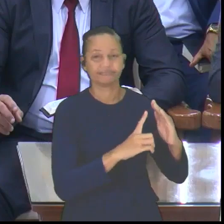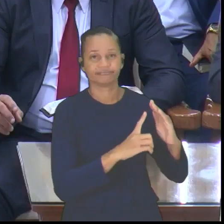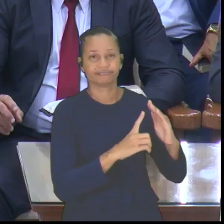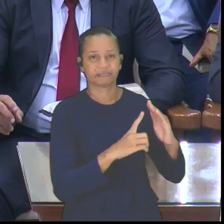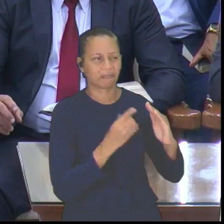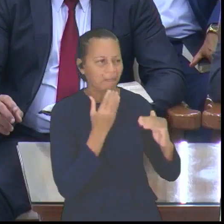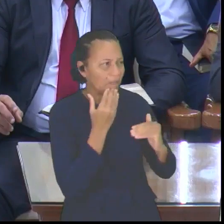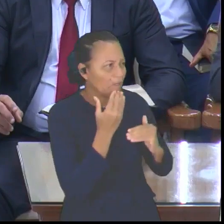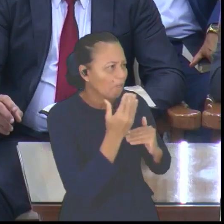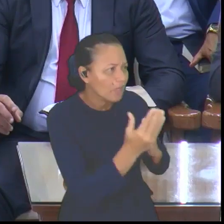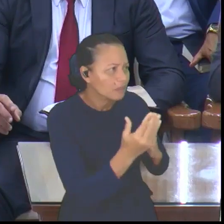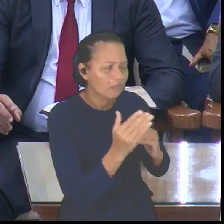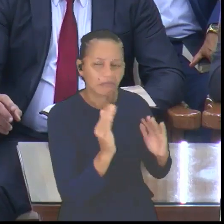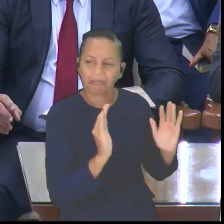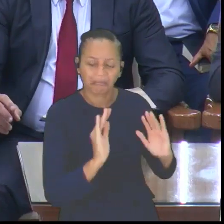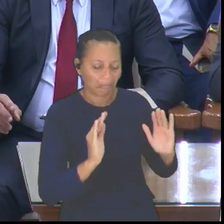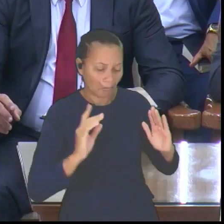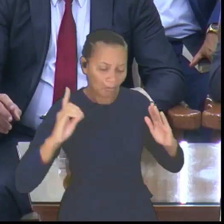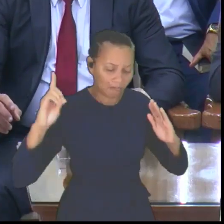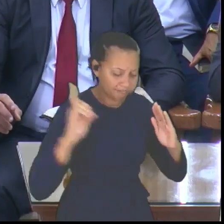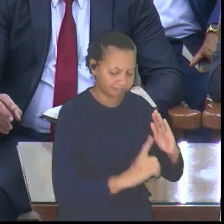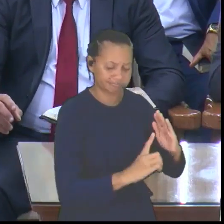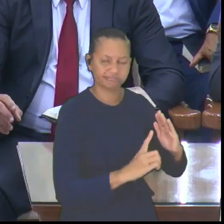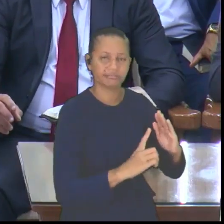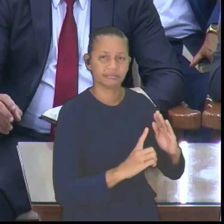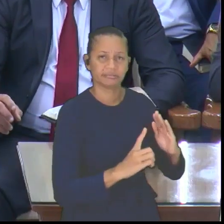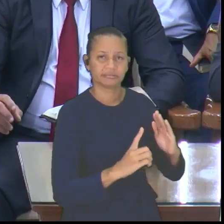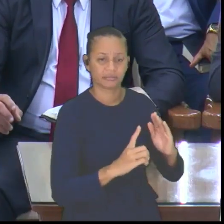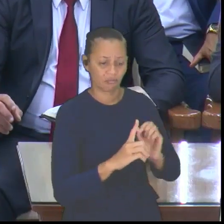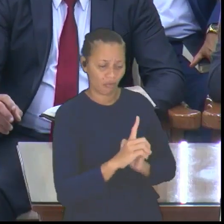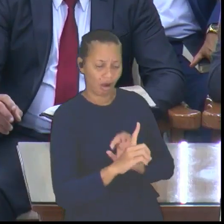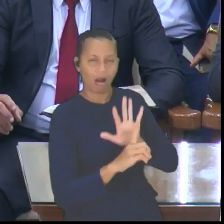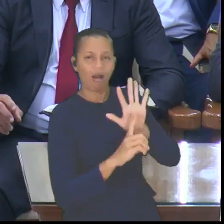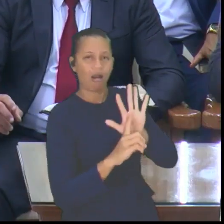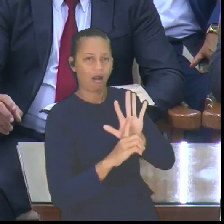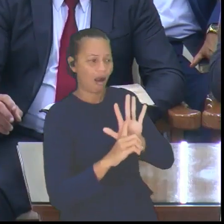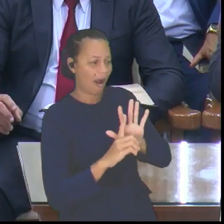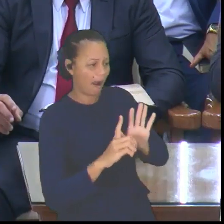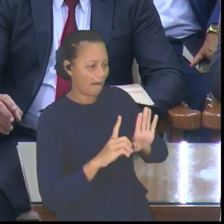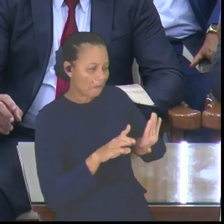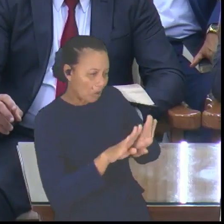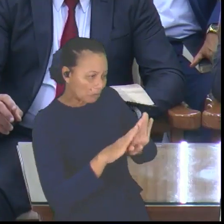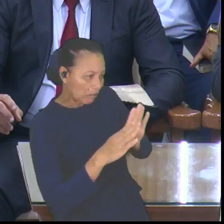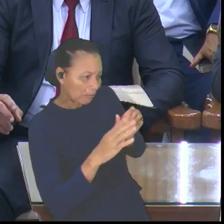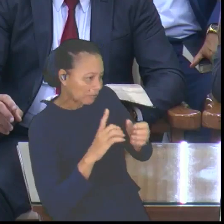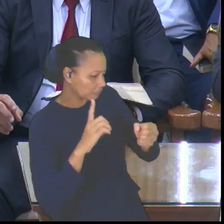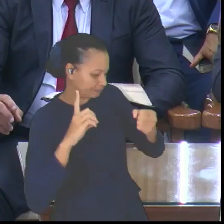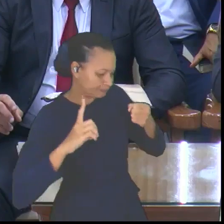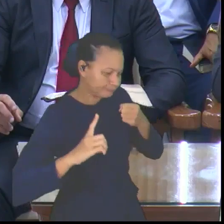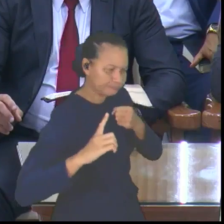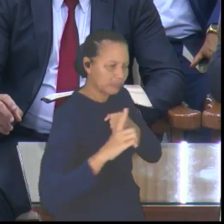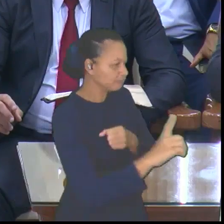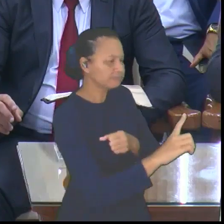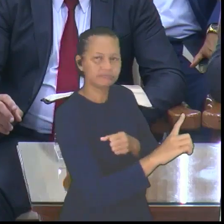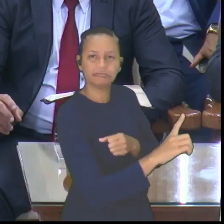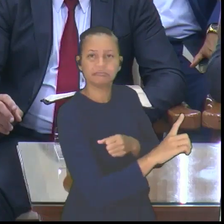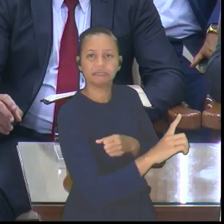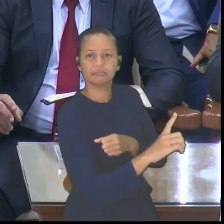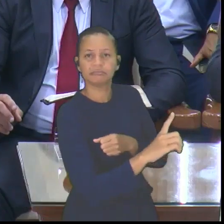Não pediu permissão, desceu. Não precisou que ninguém abrisse portão, desceu e entrou.